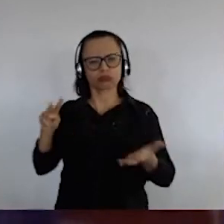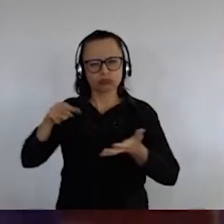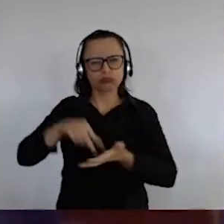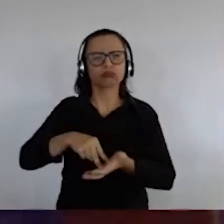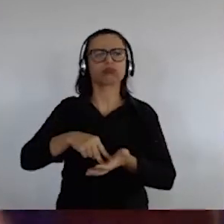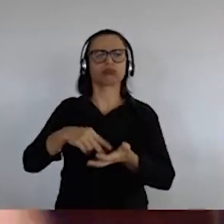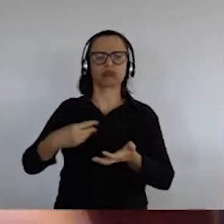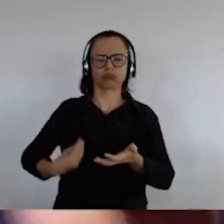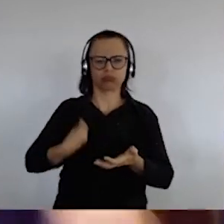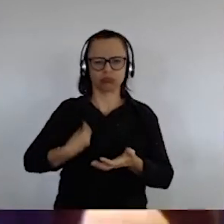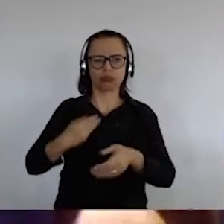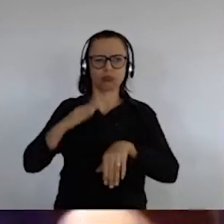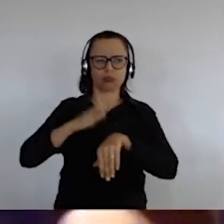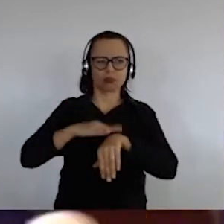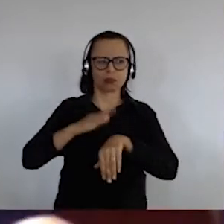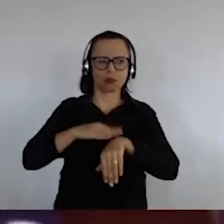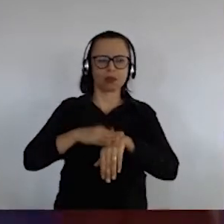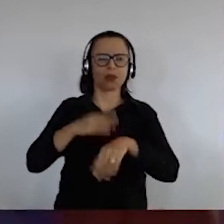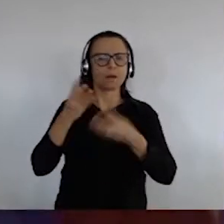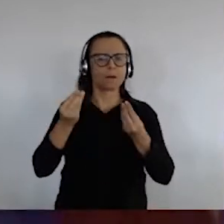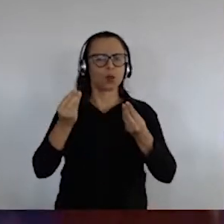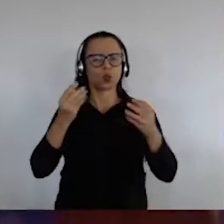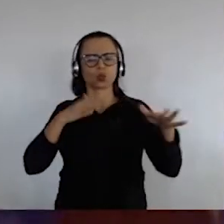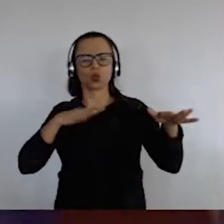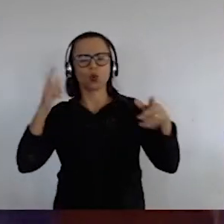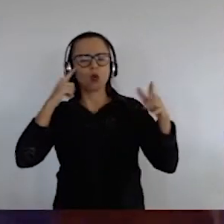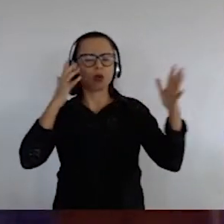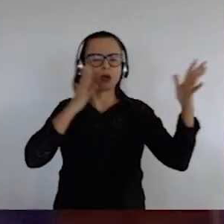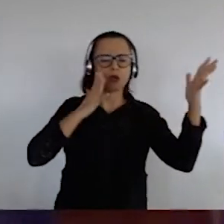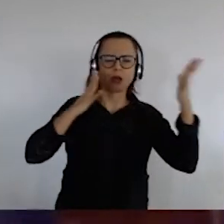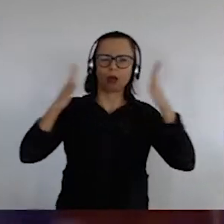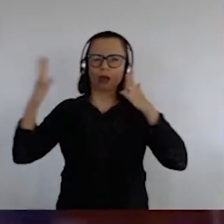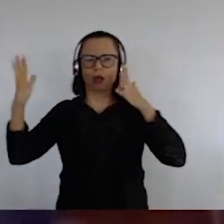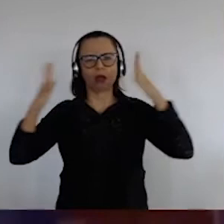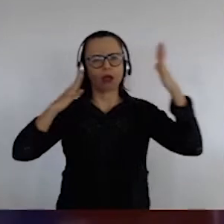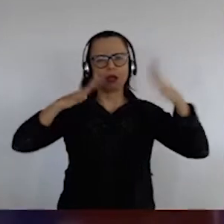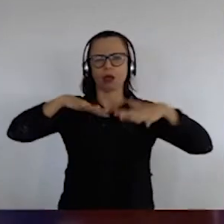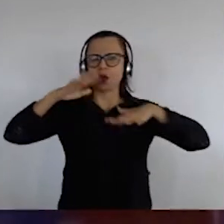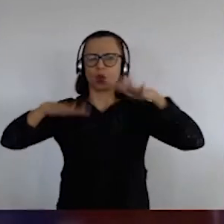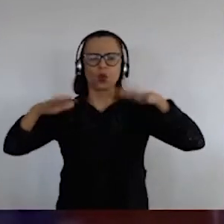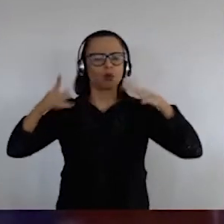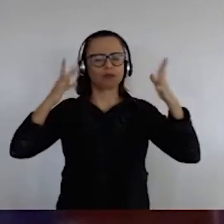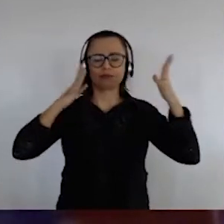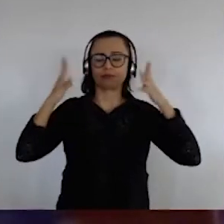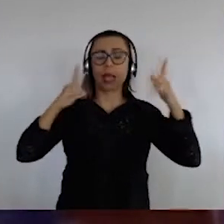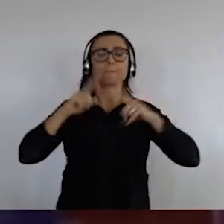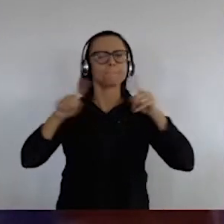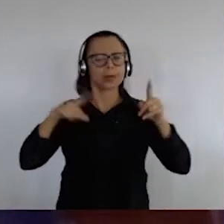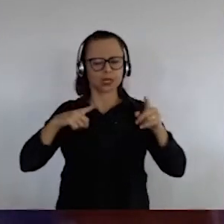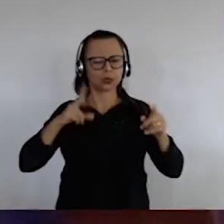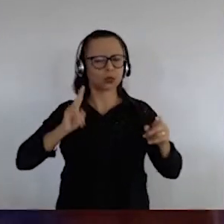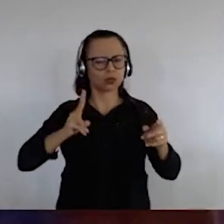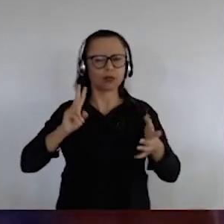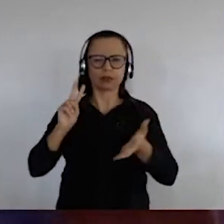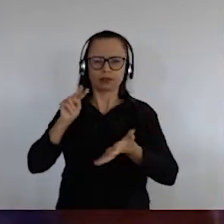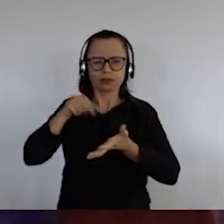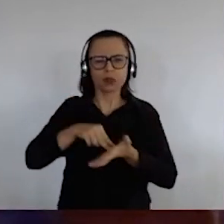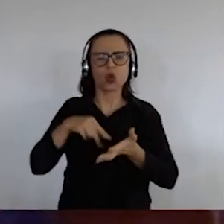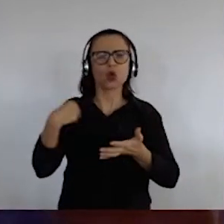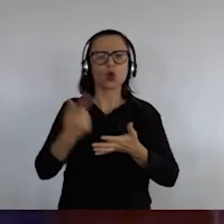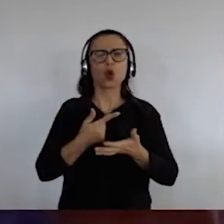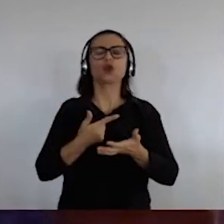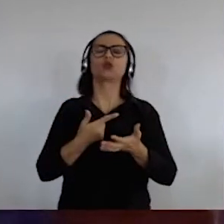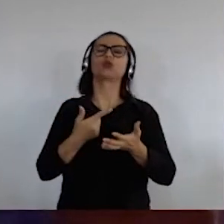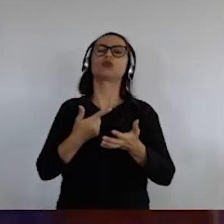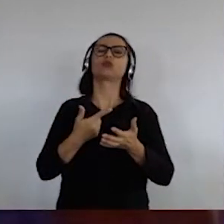Eu, porque era um momento de muita turbulência e de muita polarização, sempre disse que o nosso partido,